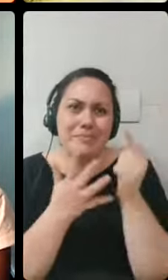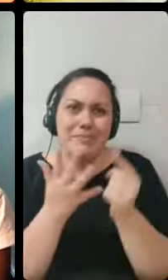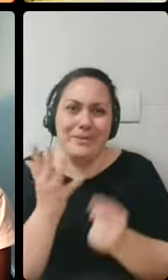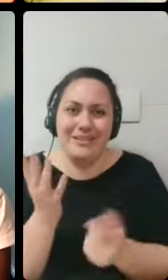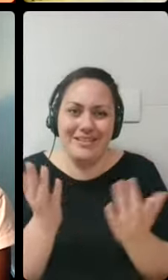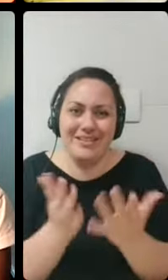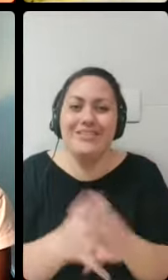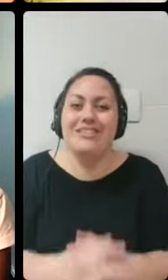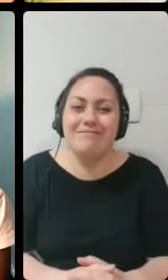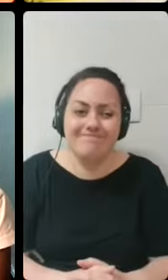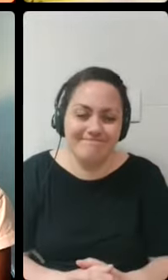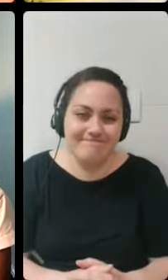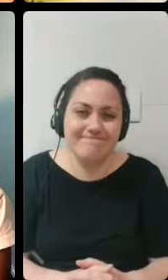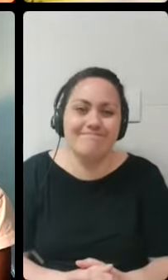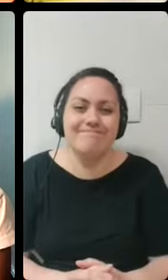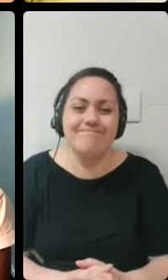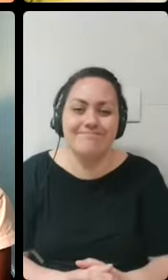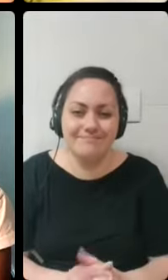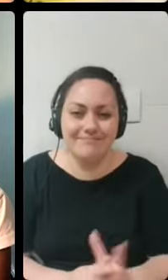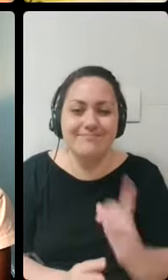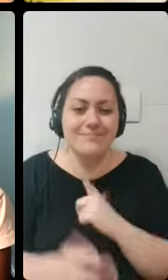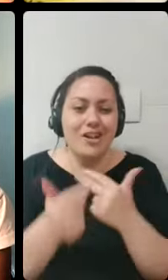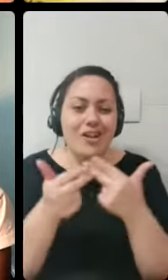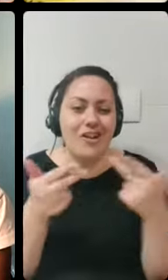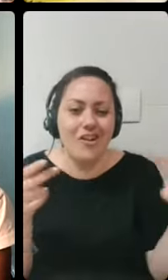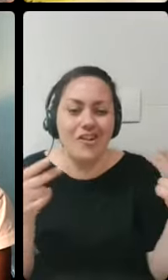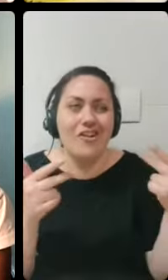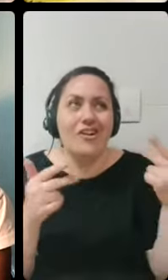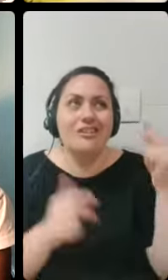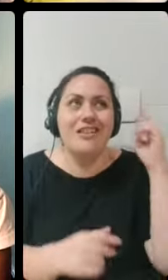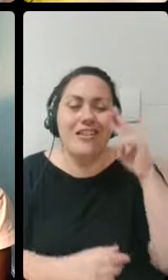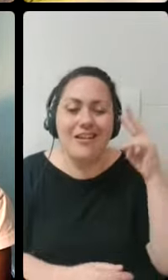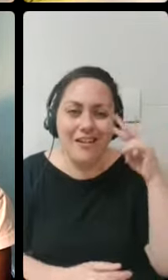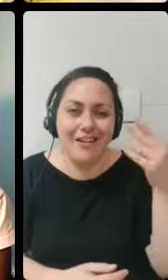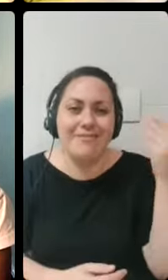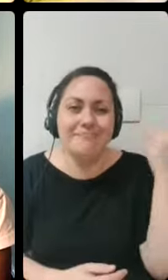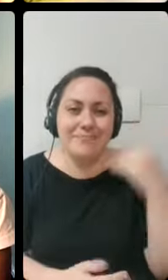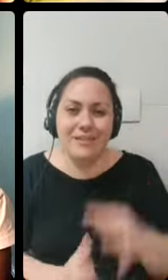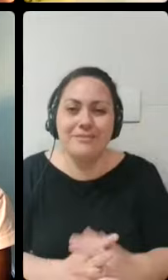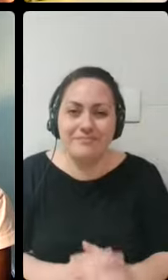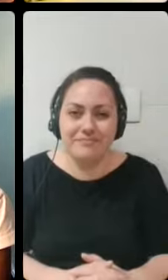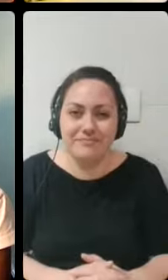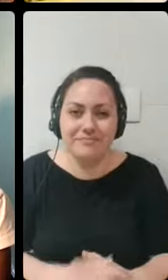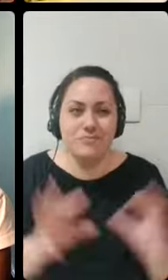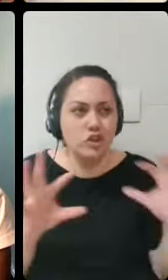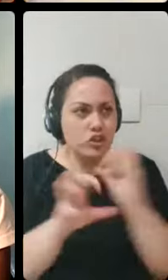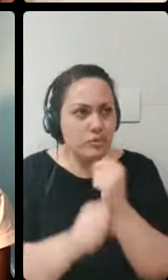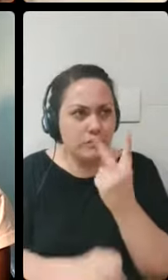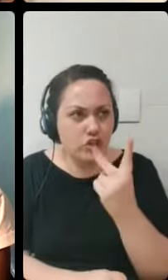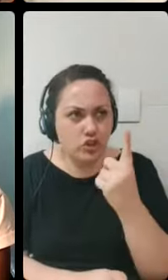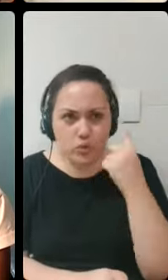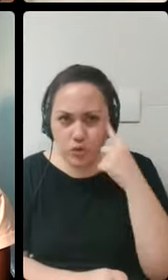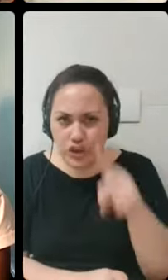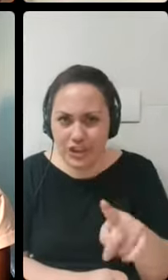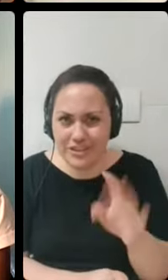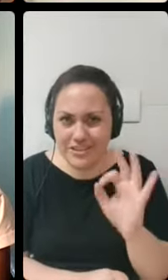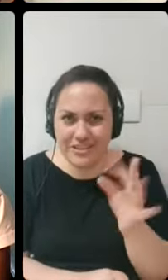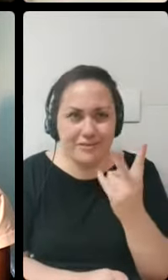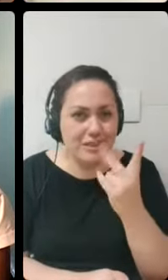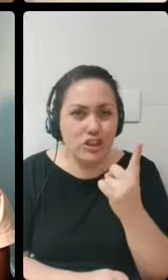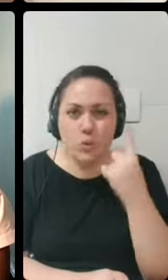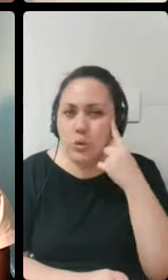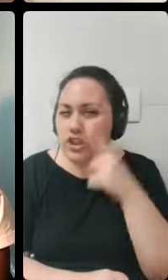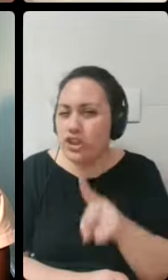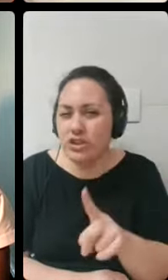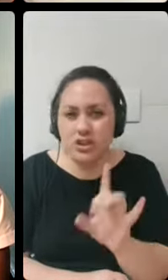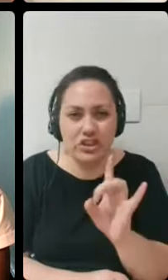olha o tanto de coisa que a gente viveu, sabe? E foram o quê? 21 dias. 21 dias, tipo, intensos,